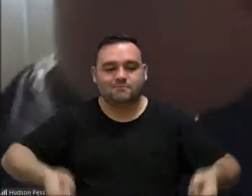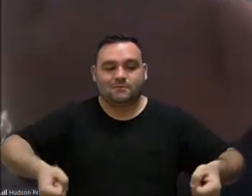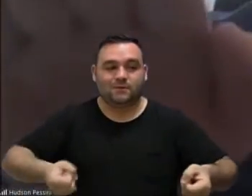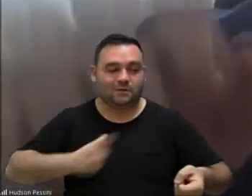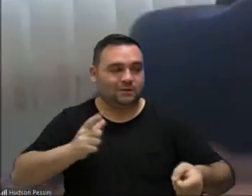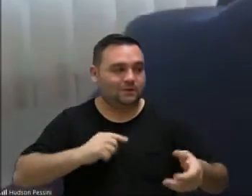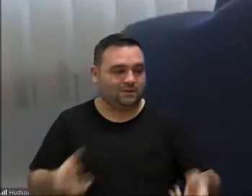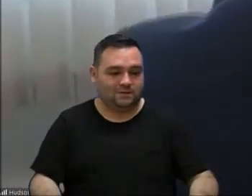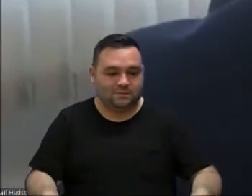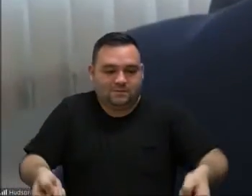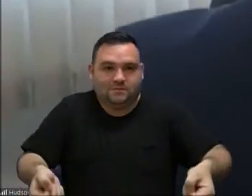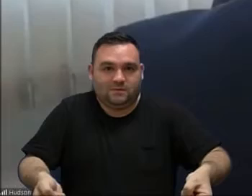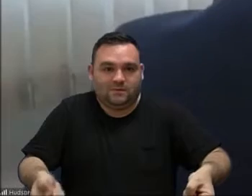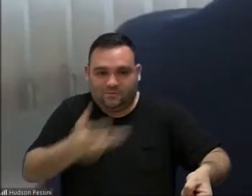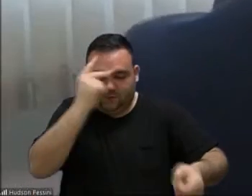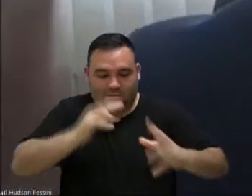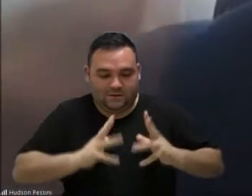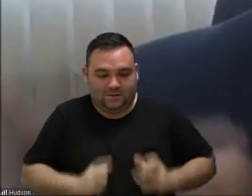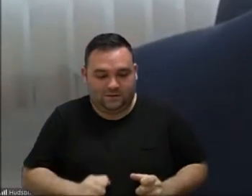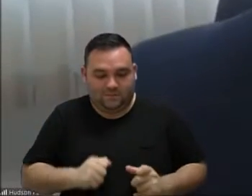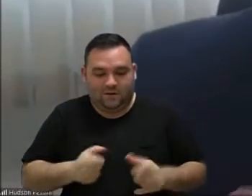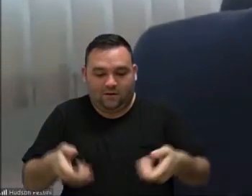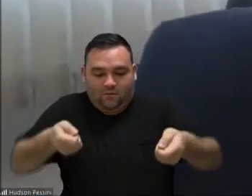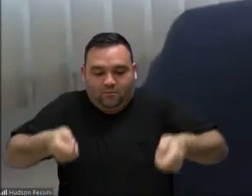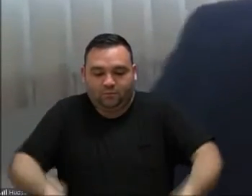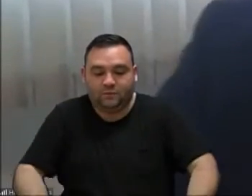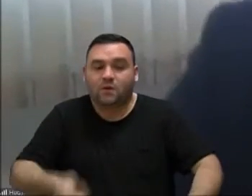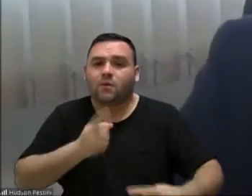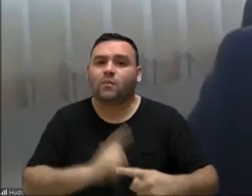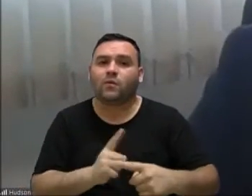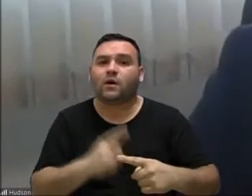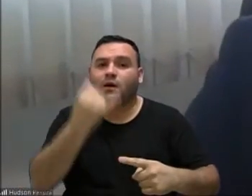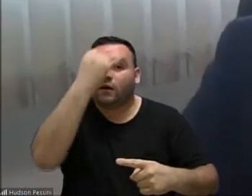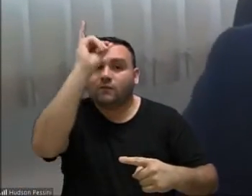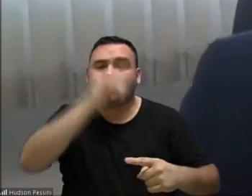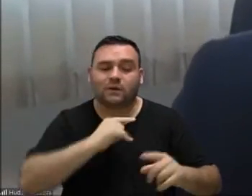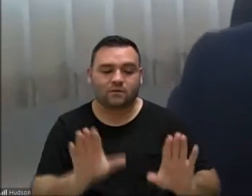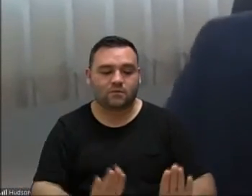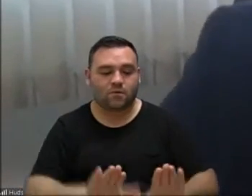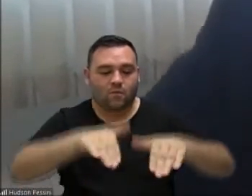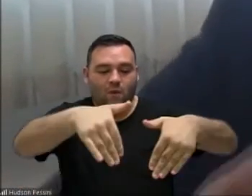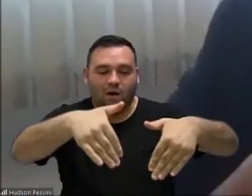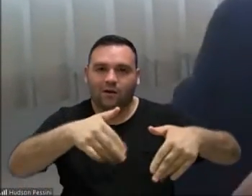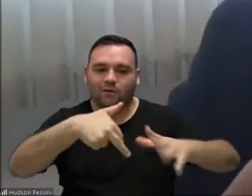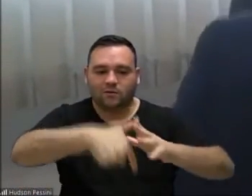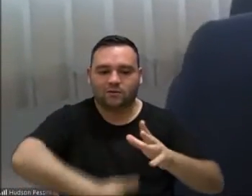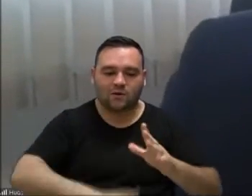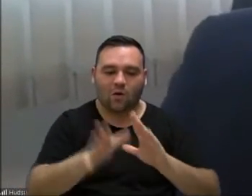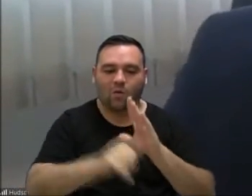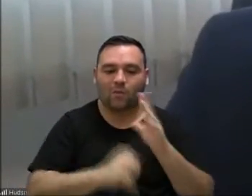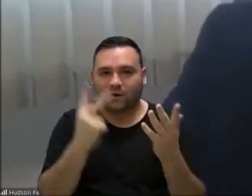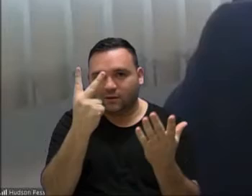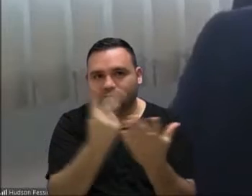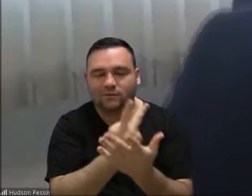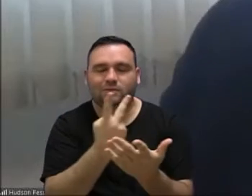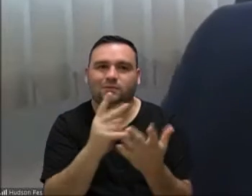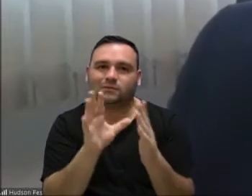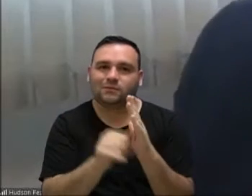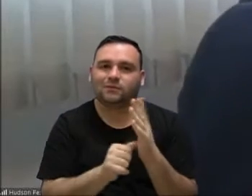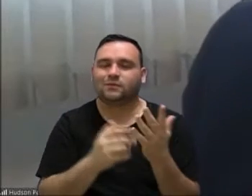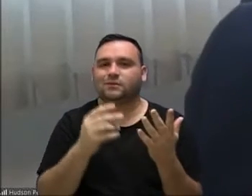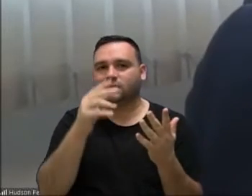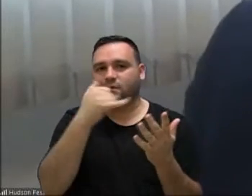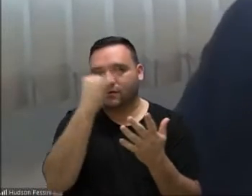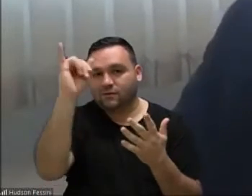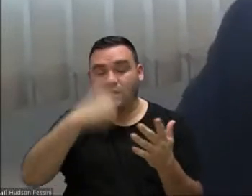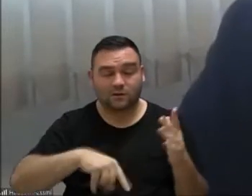levanta o cara limpa o bueiro e volta pra que evitasse o furto é absurdo as manobras que